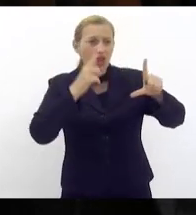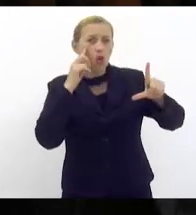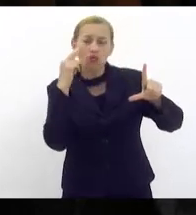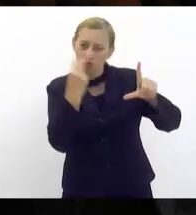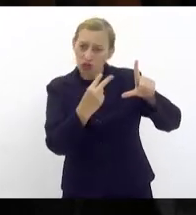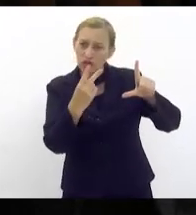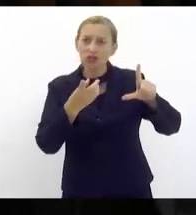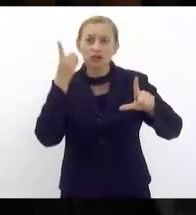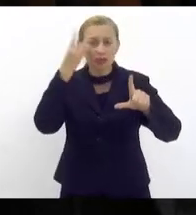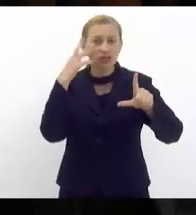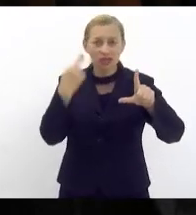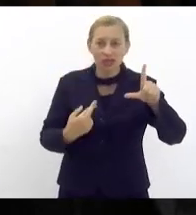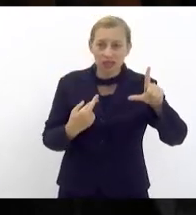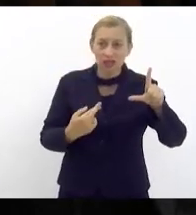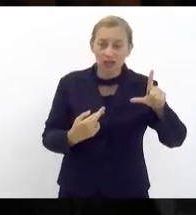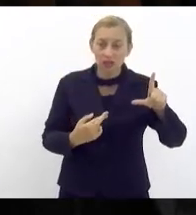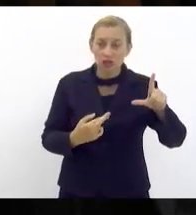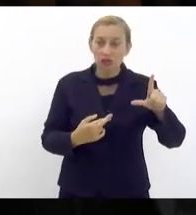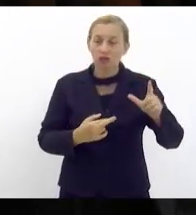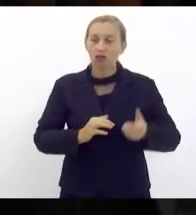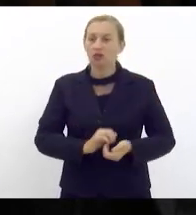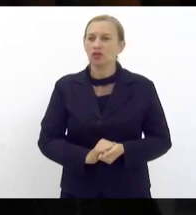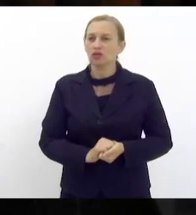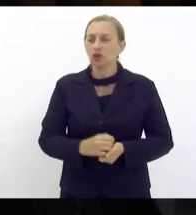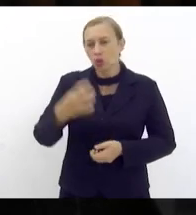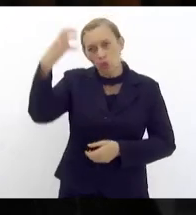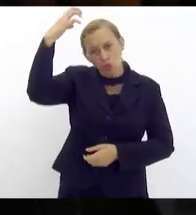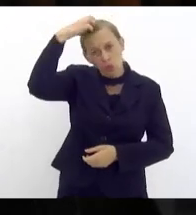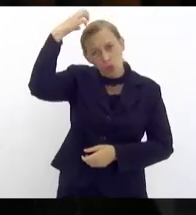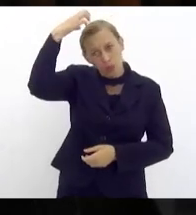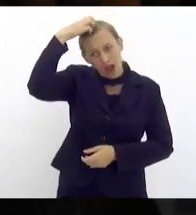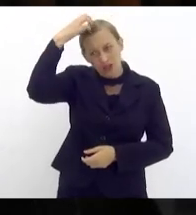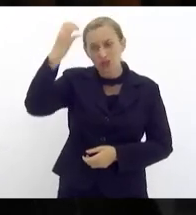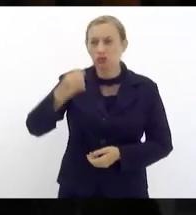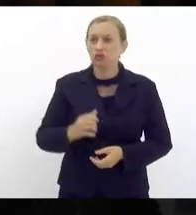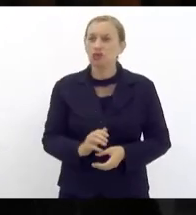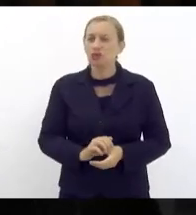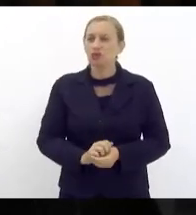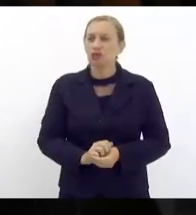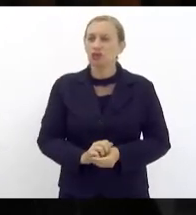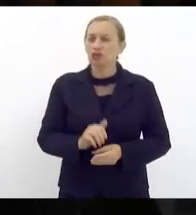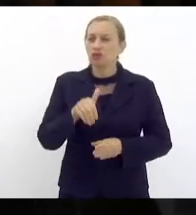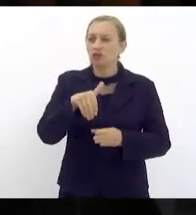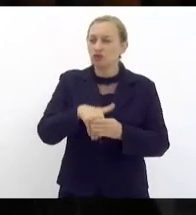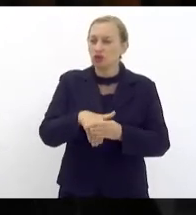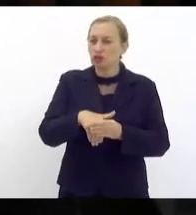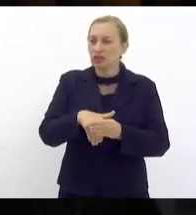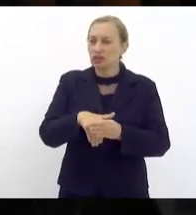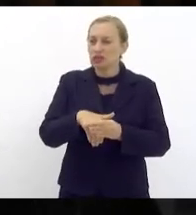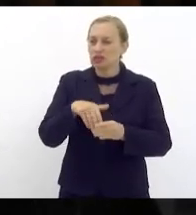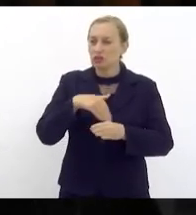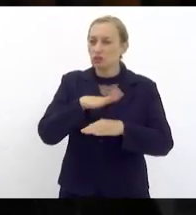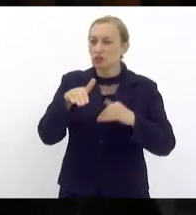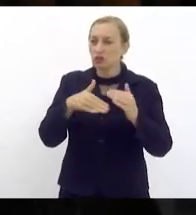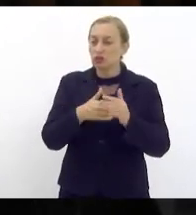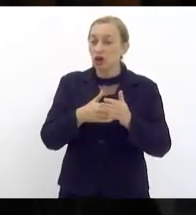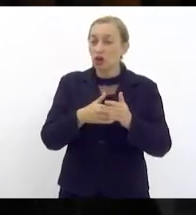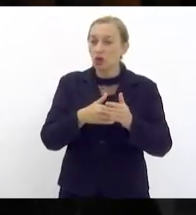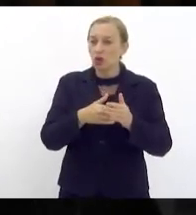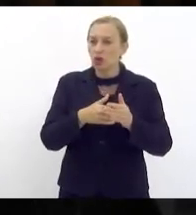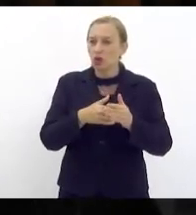Renato foi condenado por unanimidade um promotor de justiça